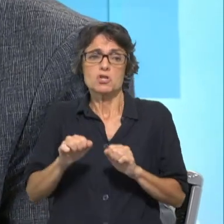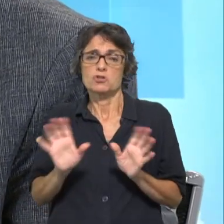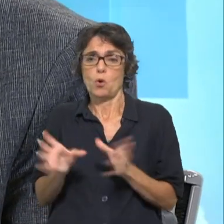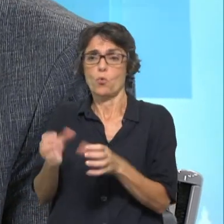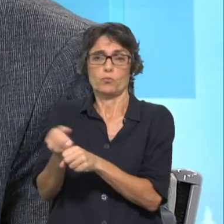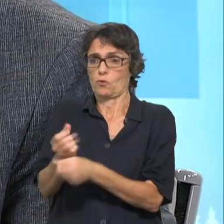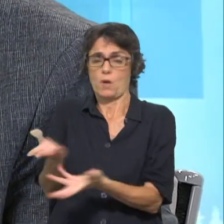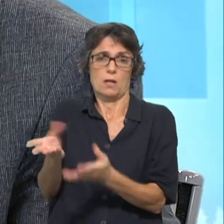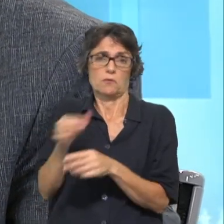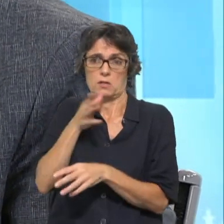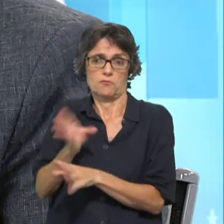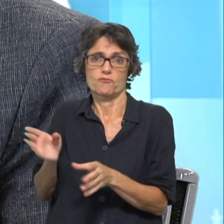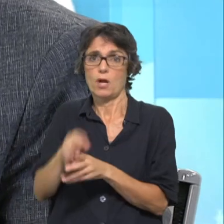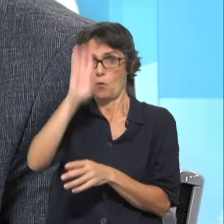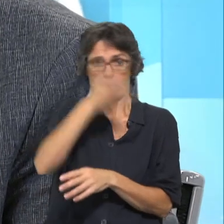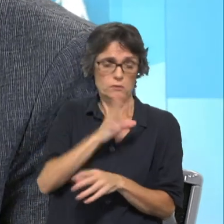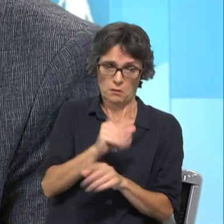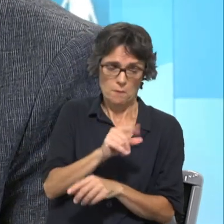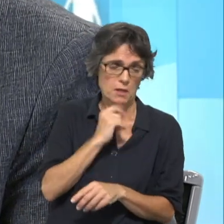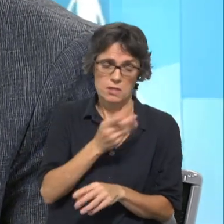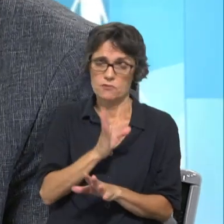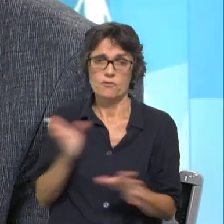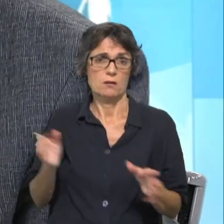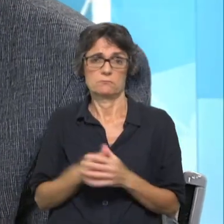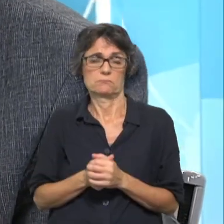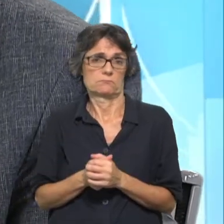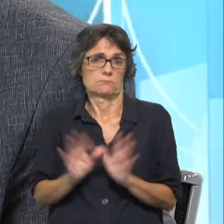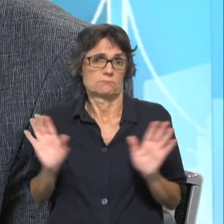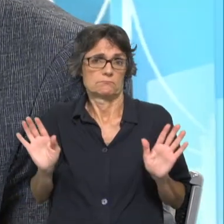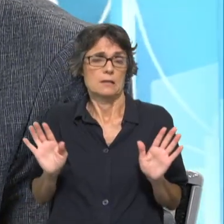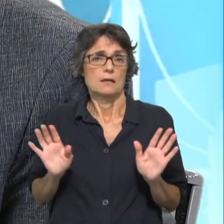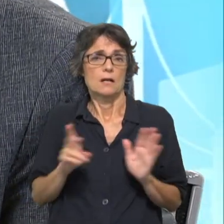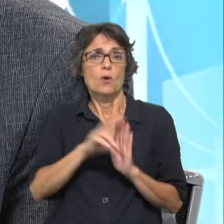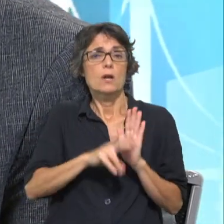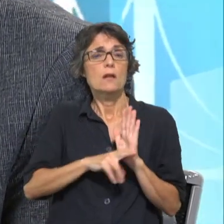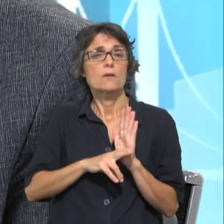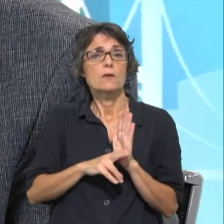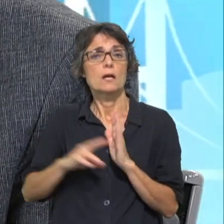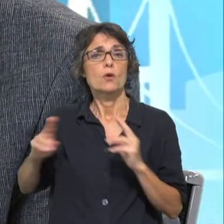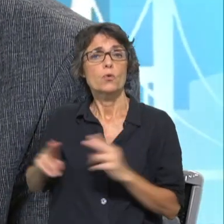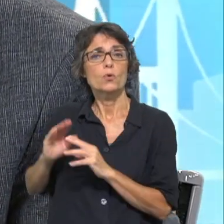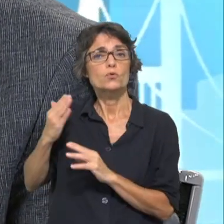está assumido pelo Papa Francisco, está assumido no instrumento de trabalho e foi assumido no relatório síntese da primeira sessão.